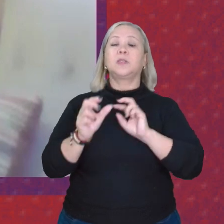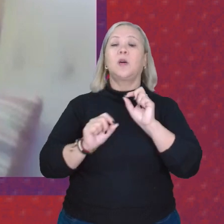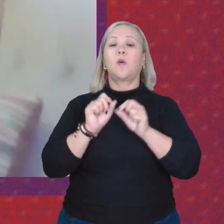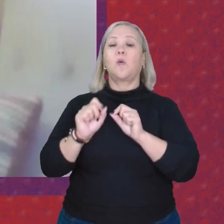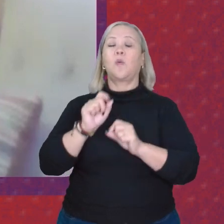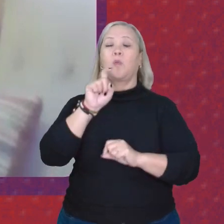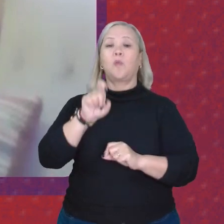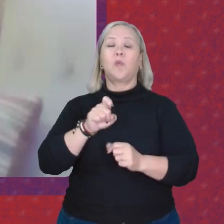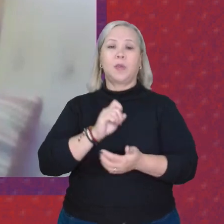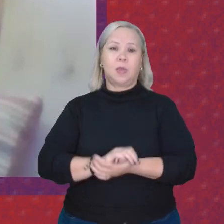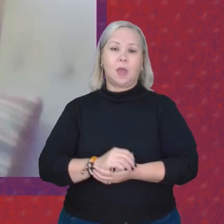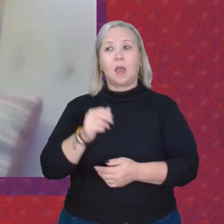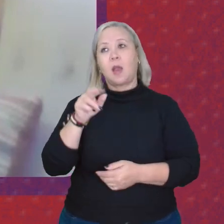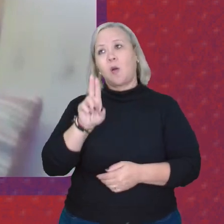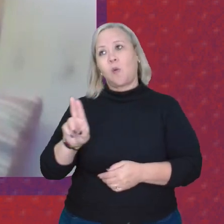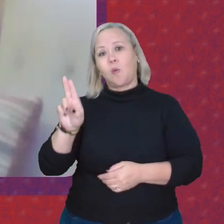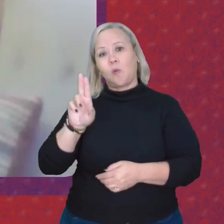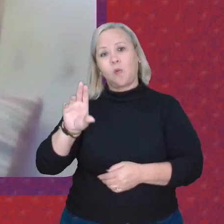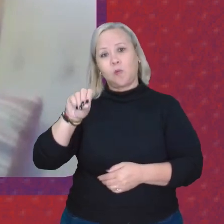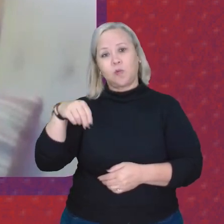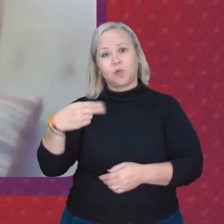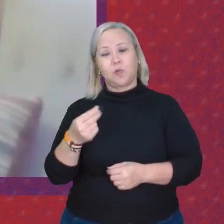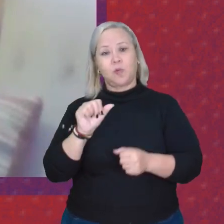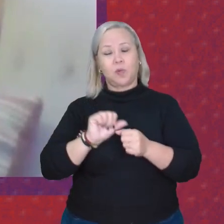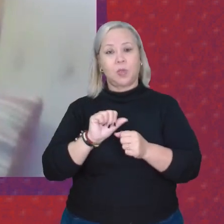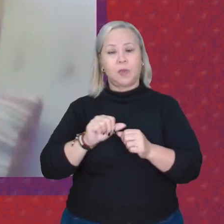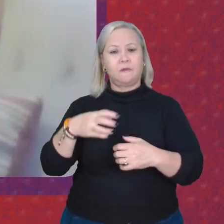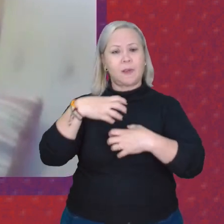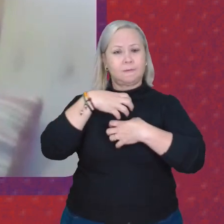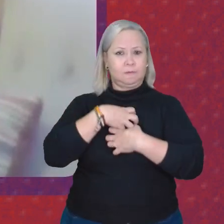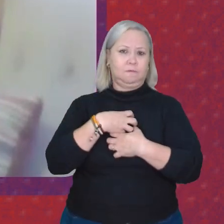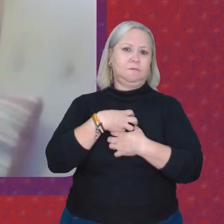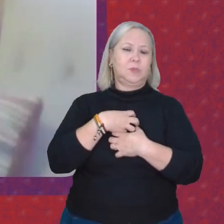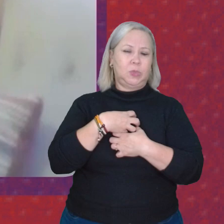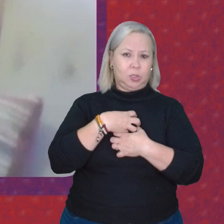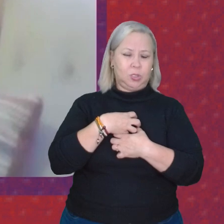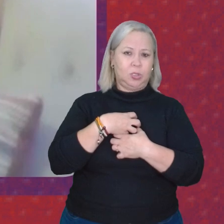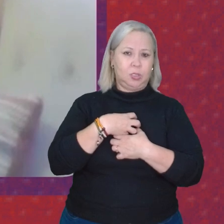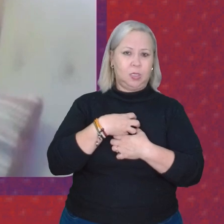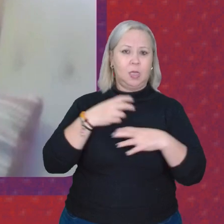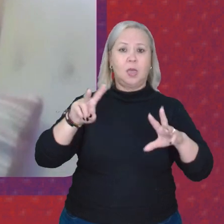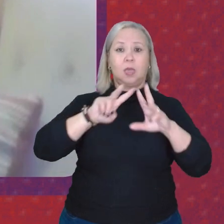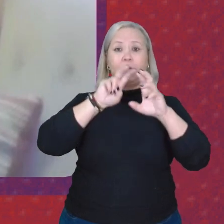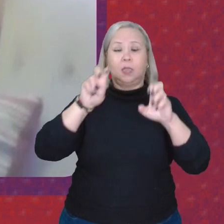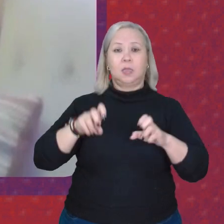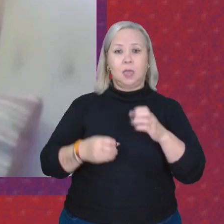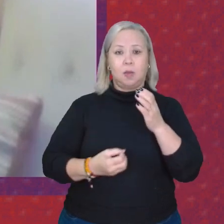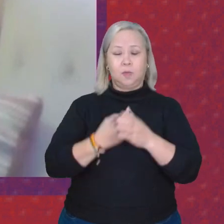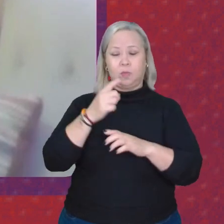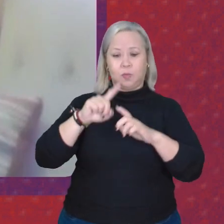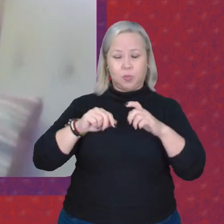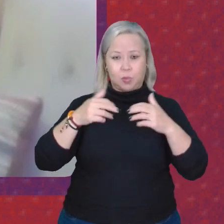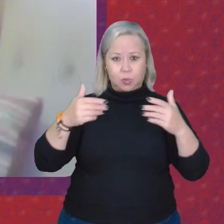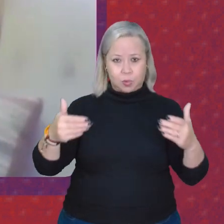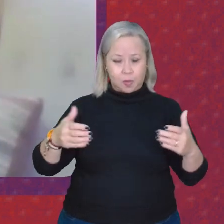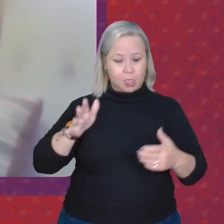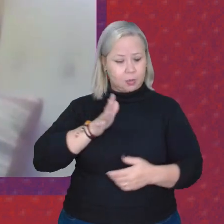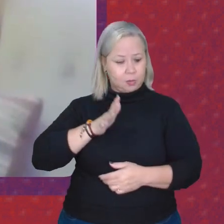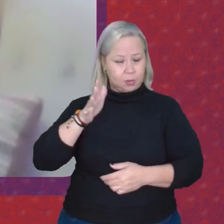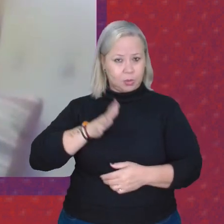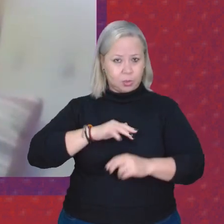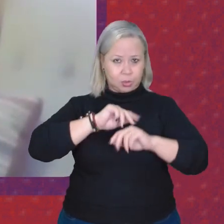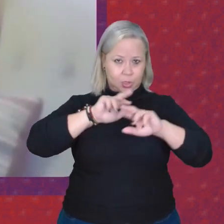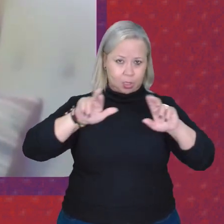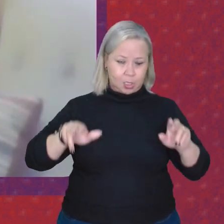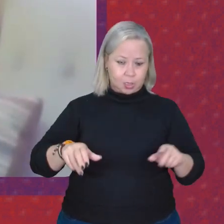é útil e o que faz sentido, né, em termos de produção de bens e riqueza